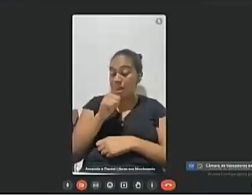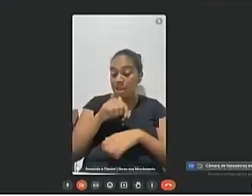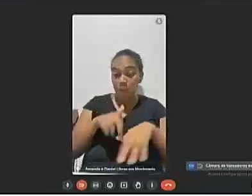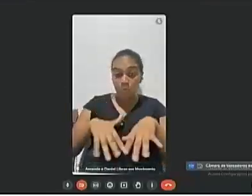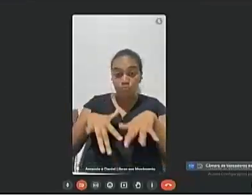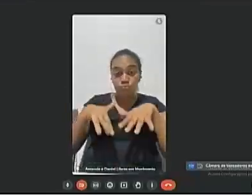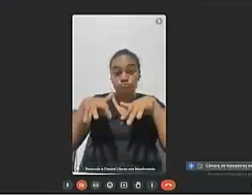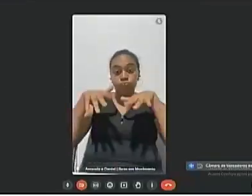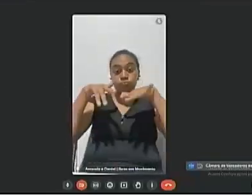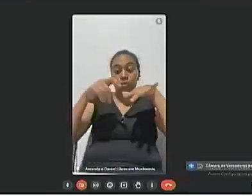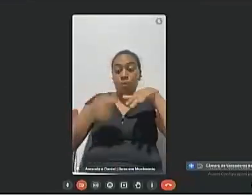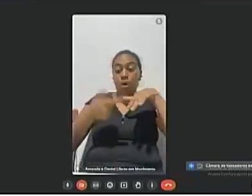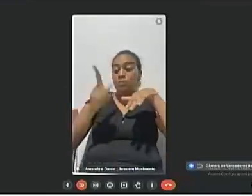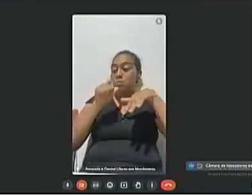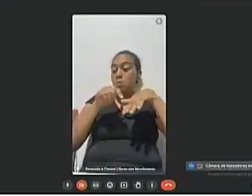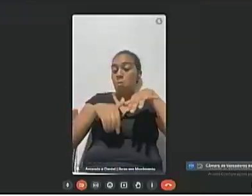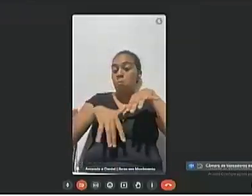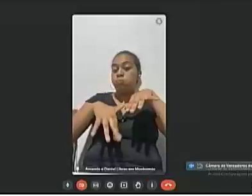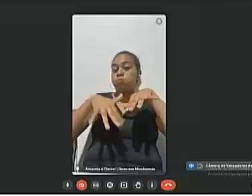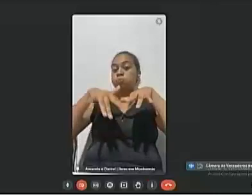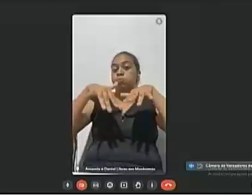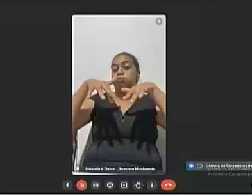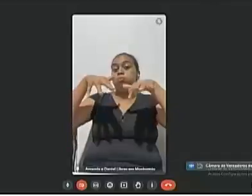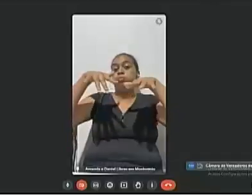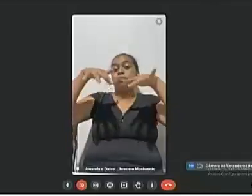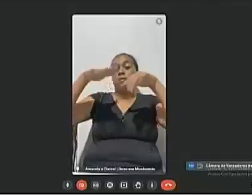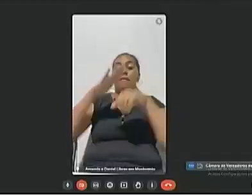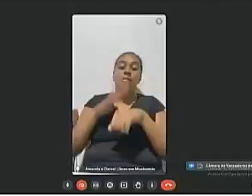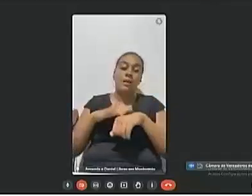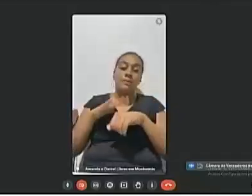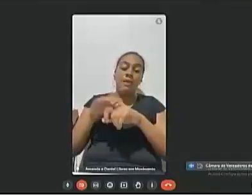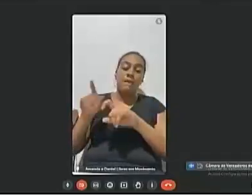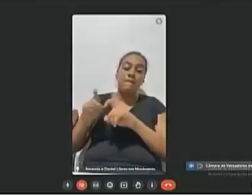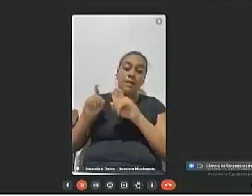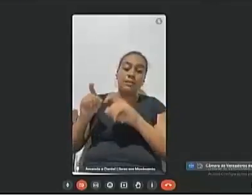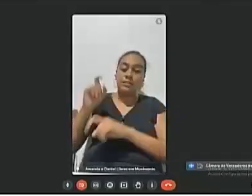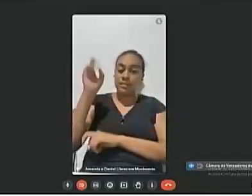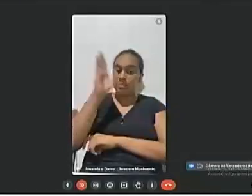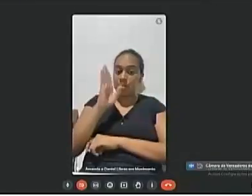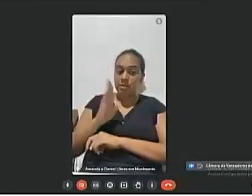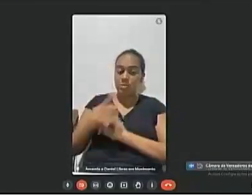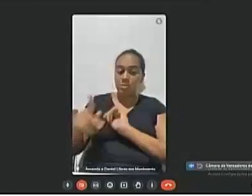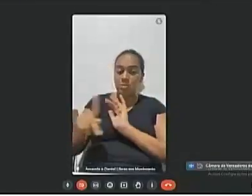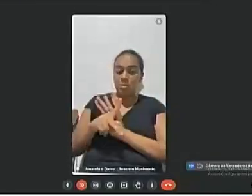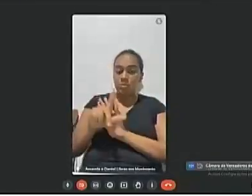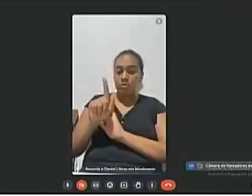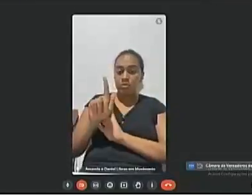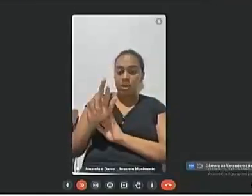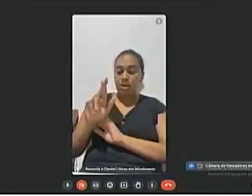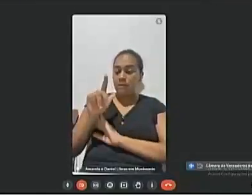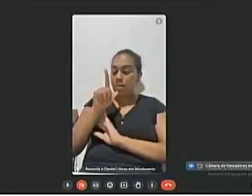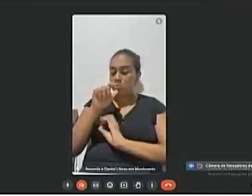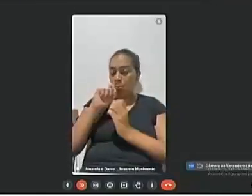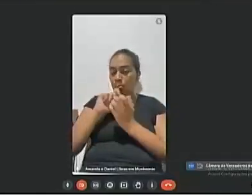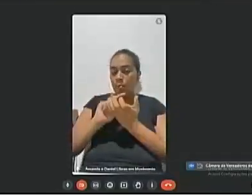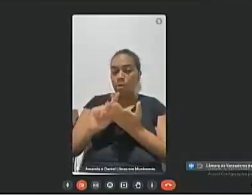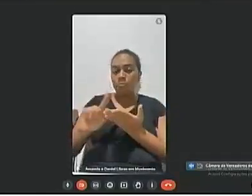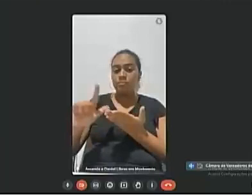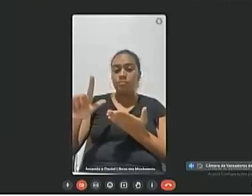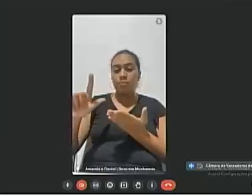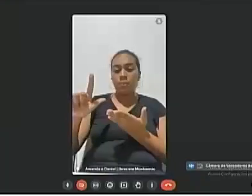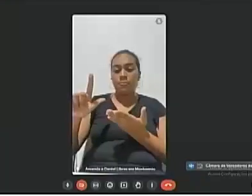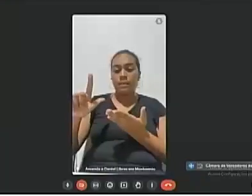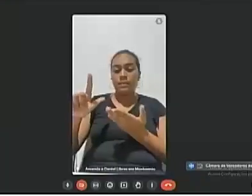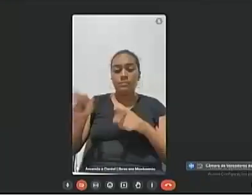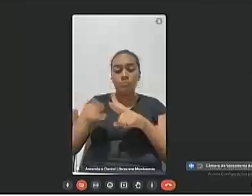enchente e a água na Fazenda Brasil, de propriedade da GR, com águas limpinhas, águas abaixo